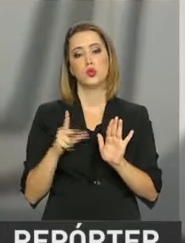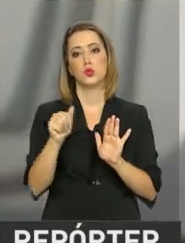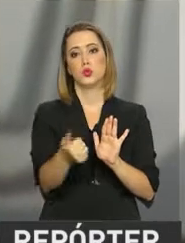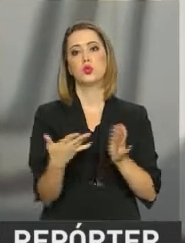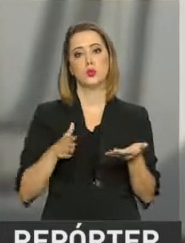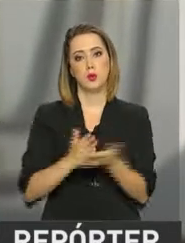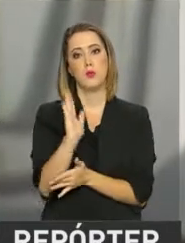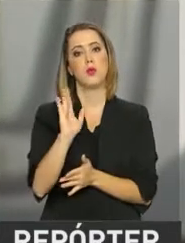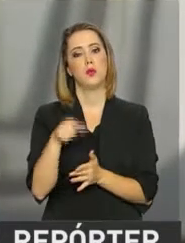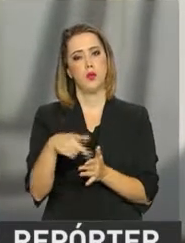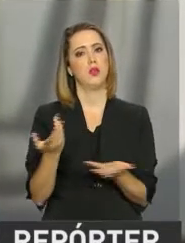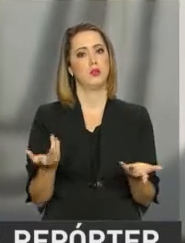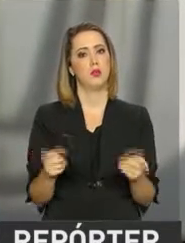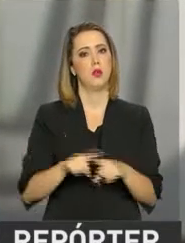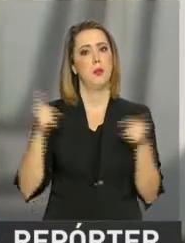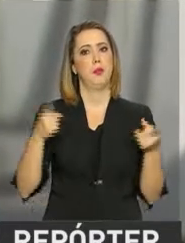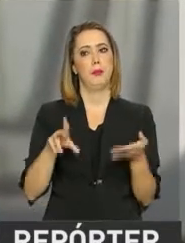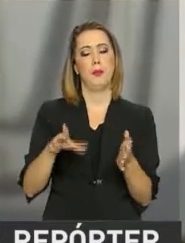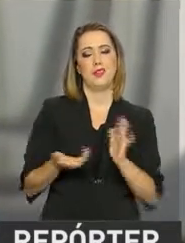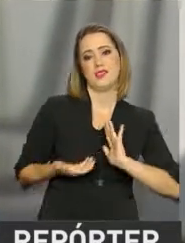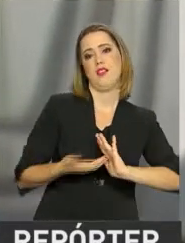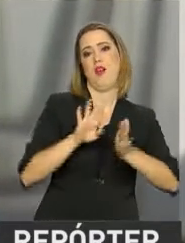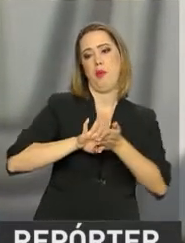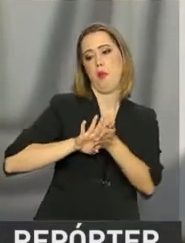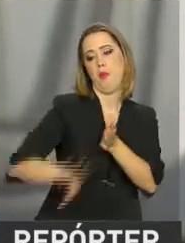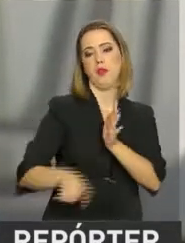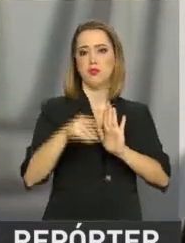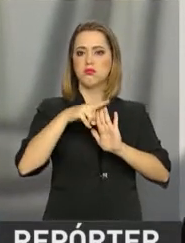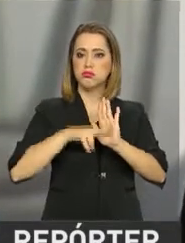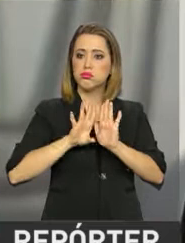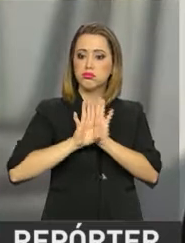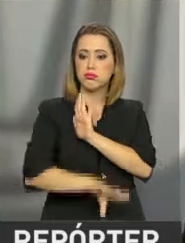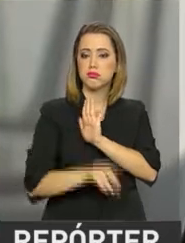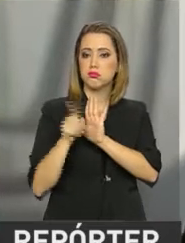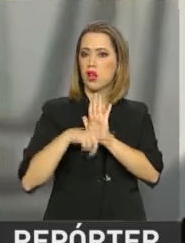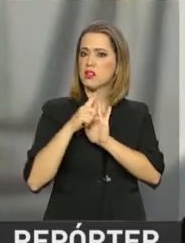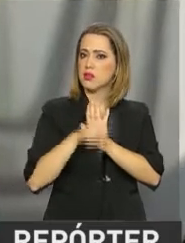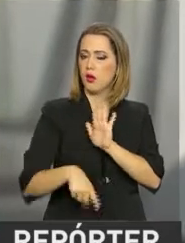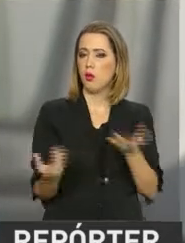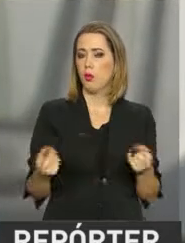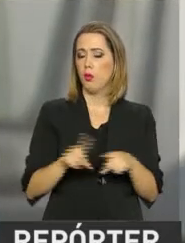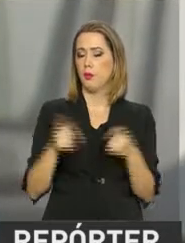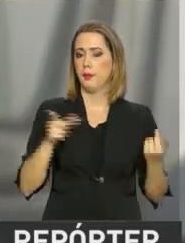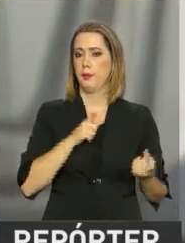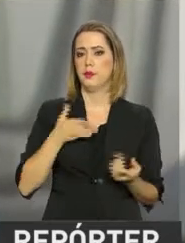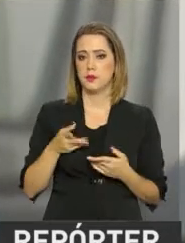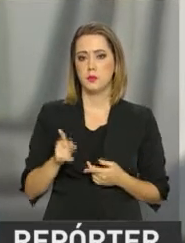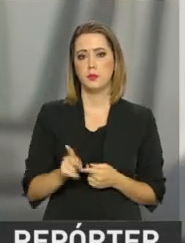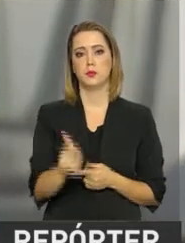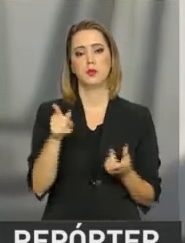estas contrapartidas que foram retiradas embora se mantivesse a tese e o preceito da